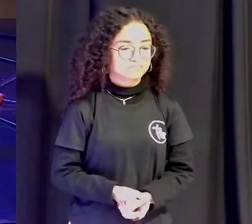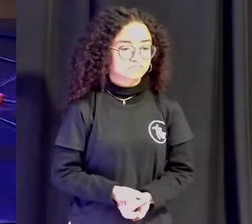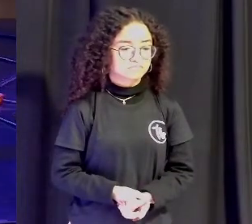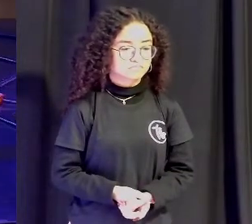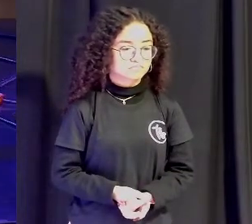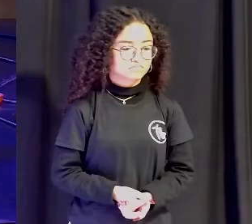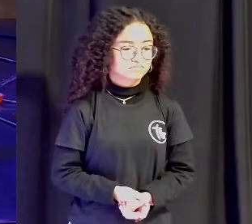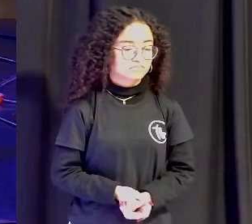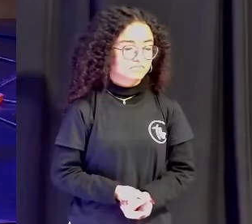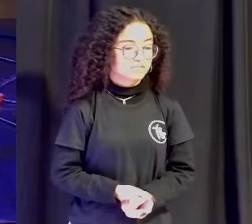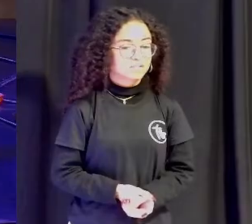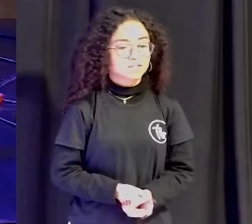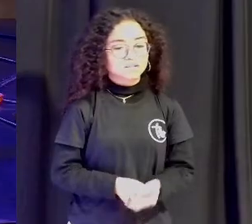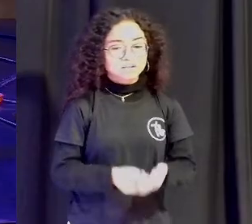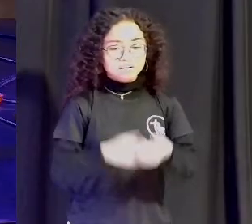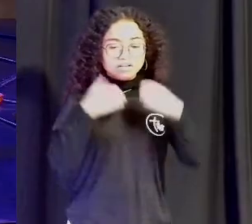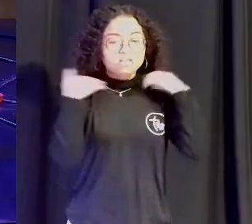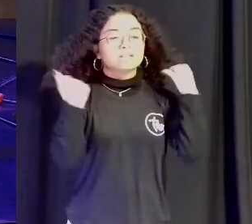Feche os seus olhos.